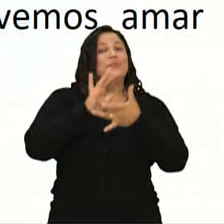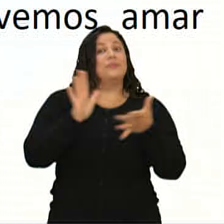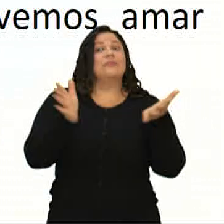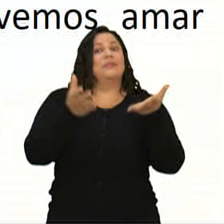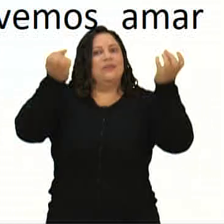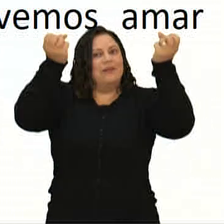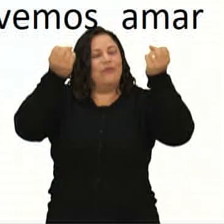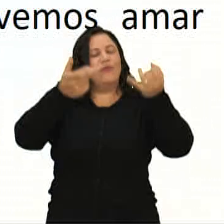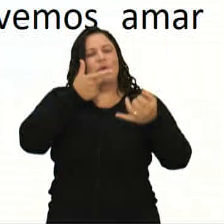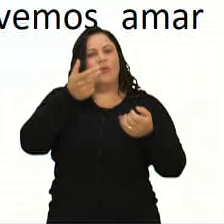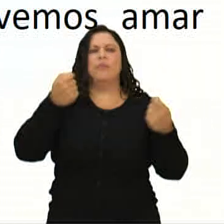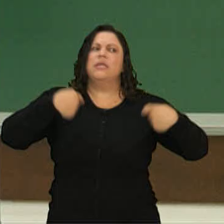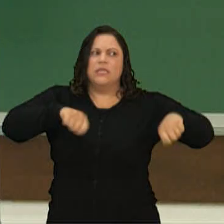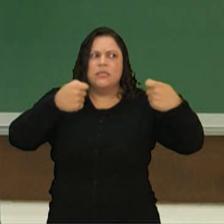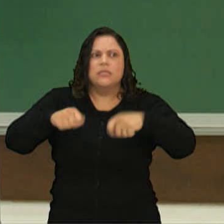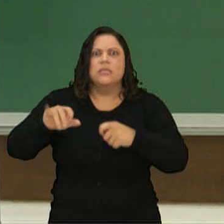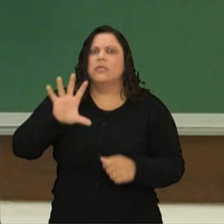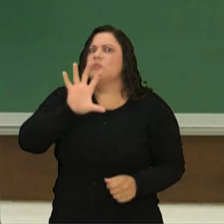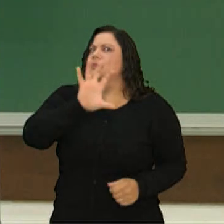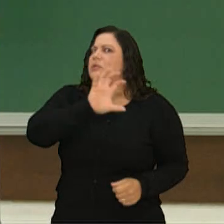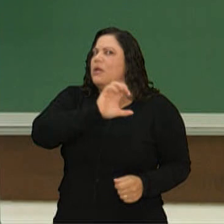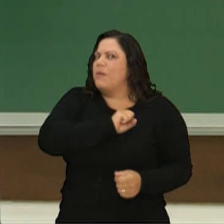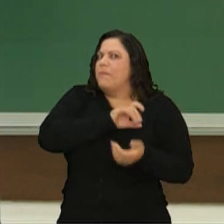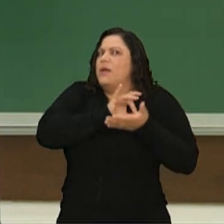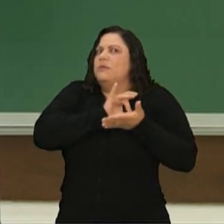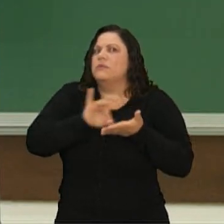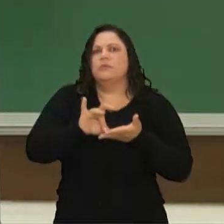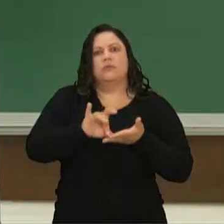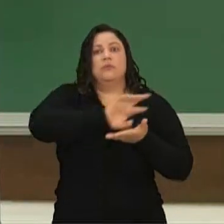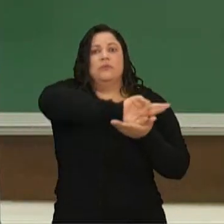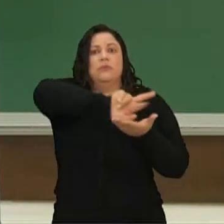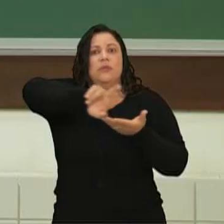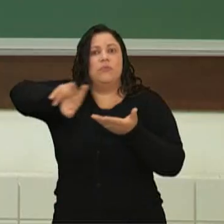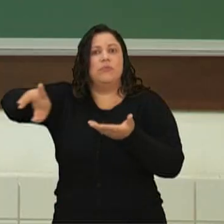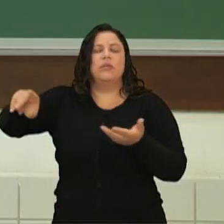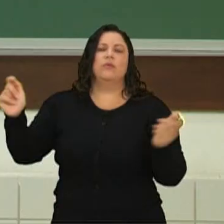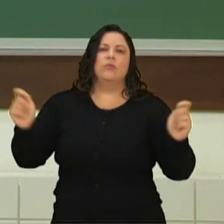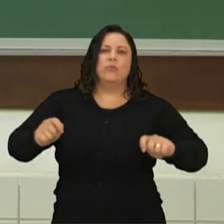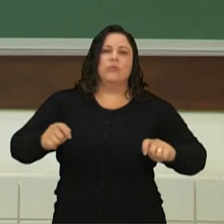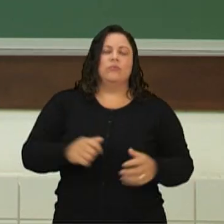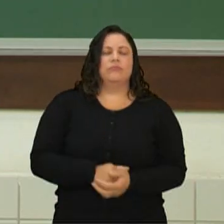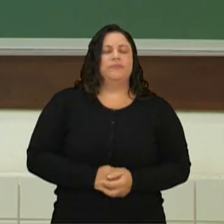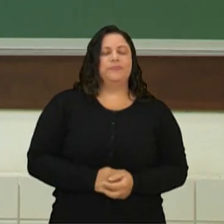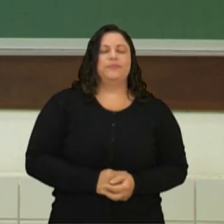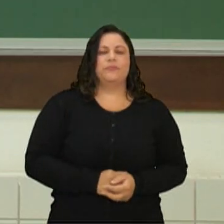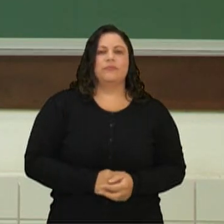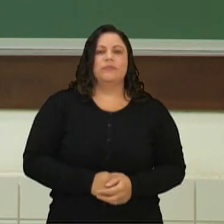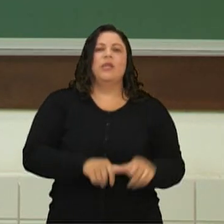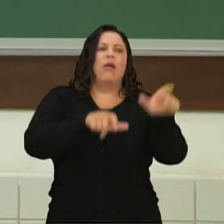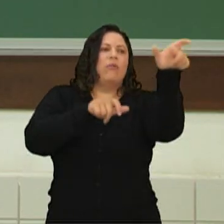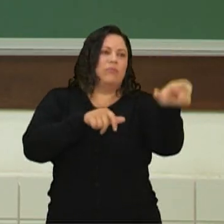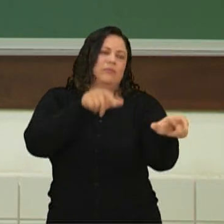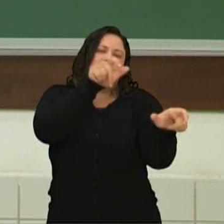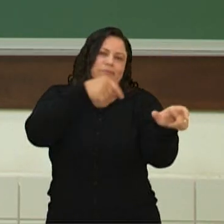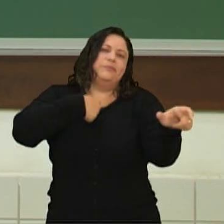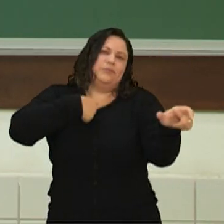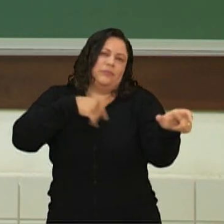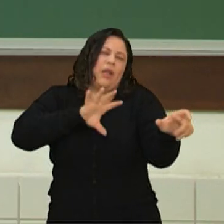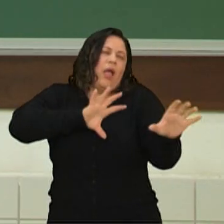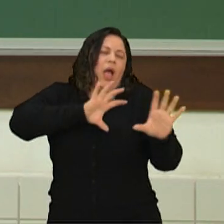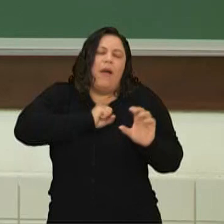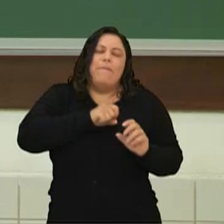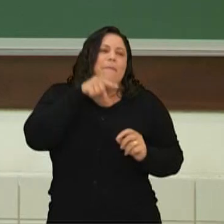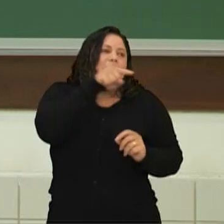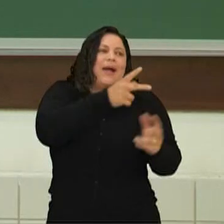devemos amar nossos inimigos. Então, amarás o teu próximo como a ti mesmo é a palavra-chave do cristianismo, que